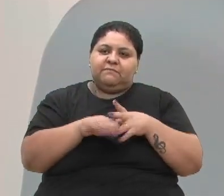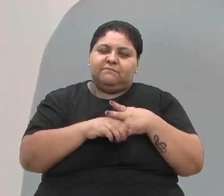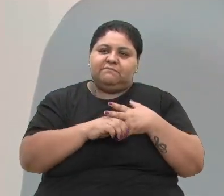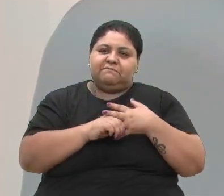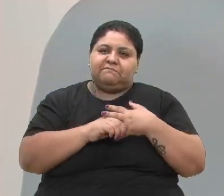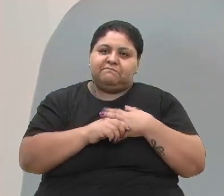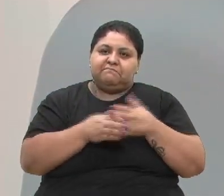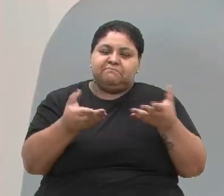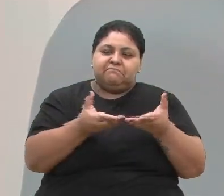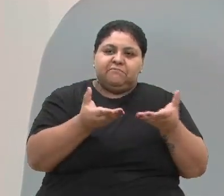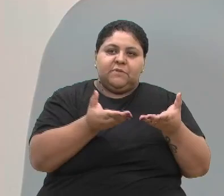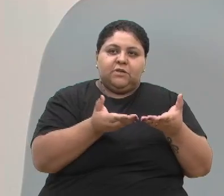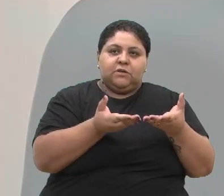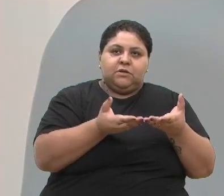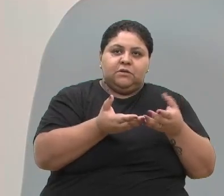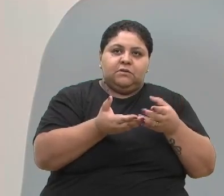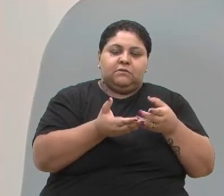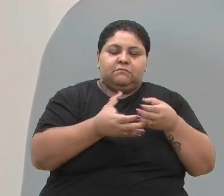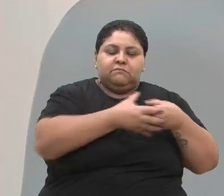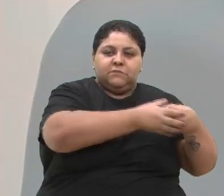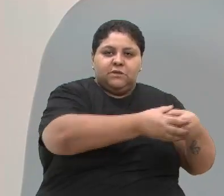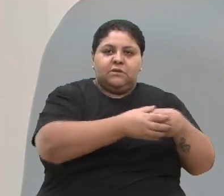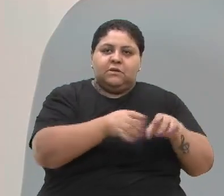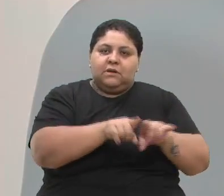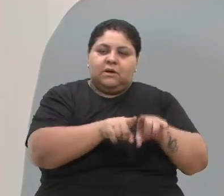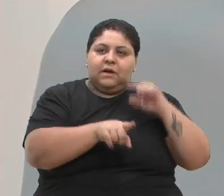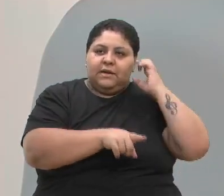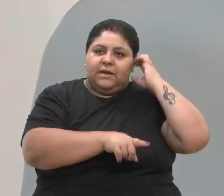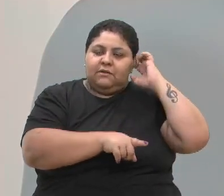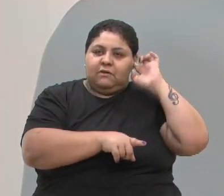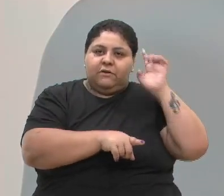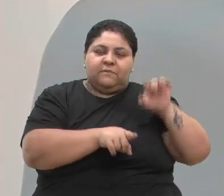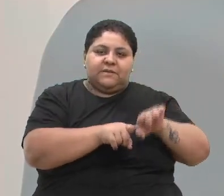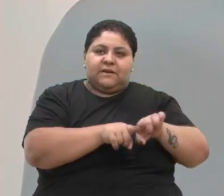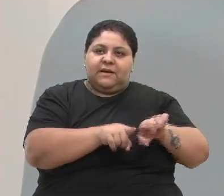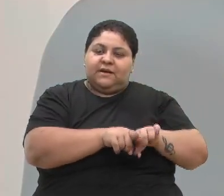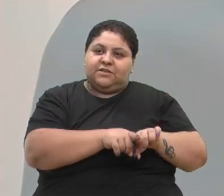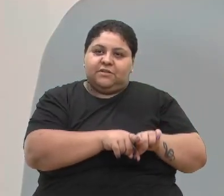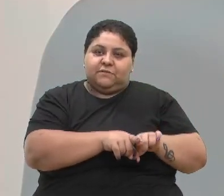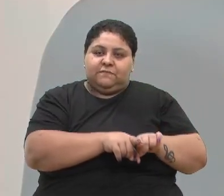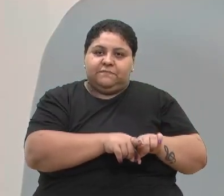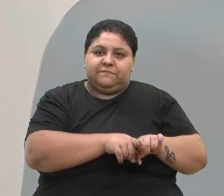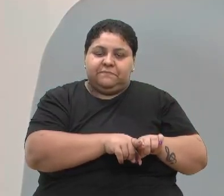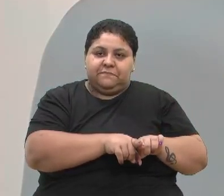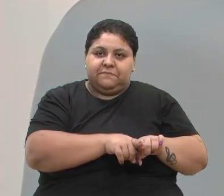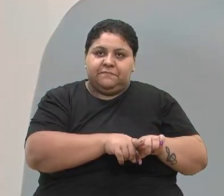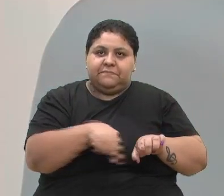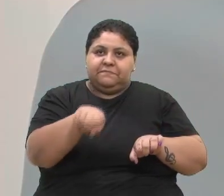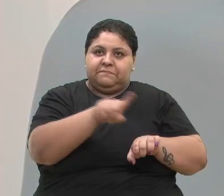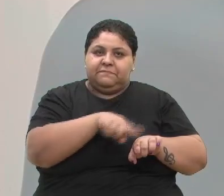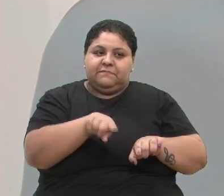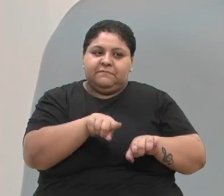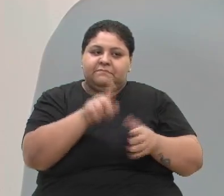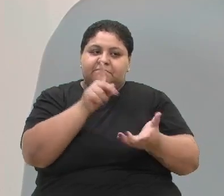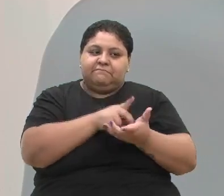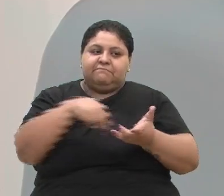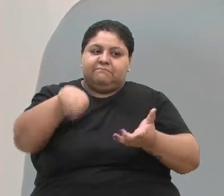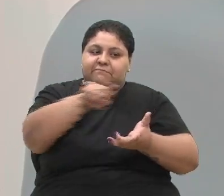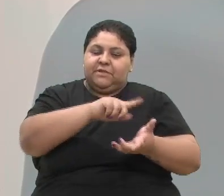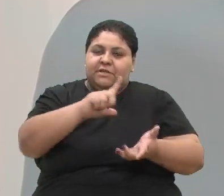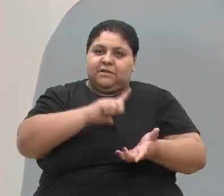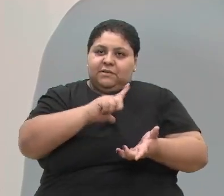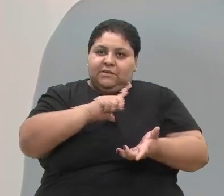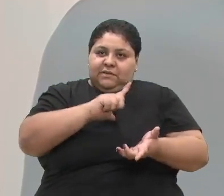muitos conselheiros, que falava em fechar a Codeca, né? E aí nós teríamos,